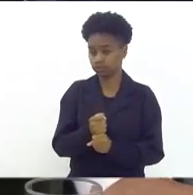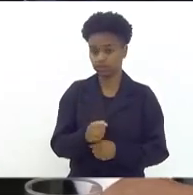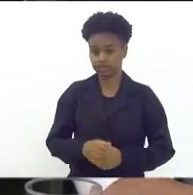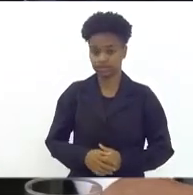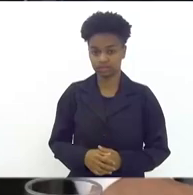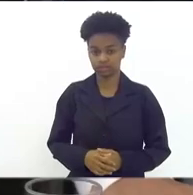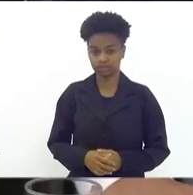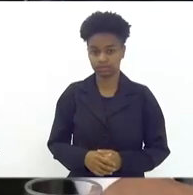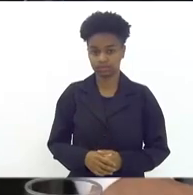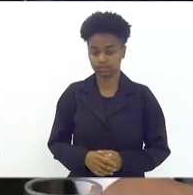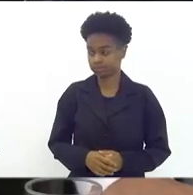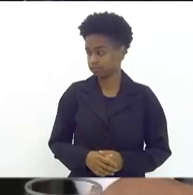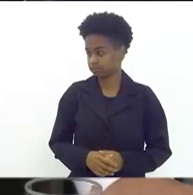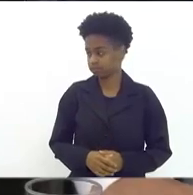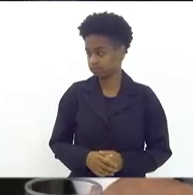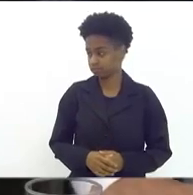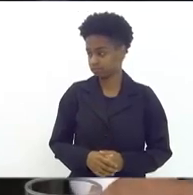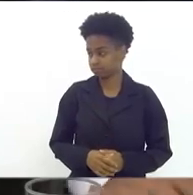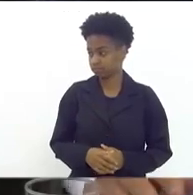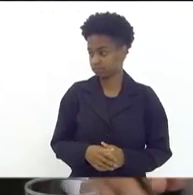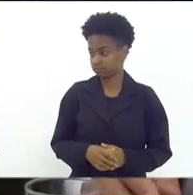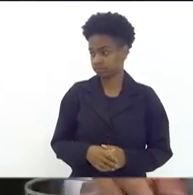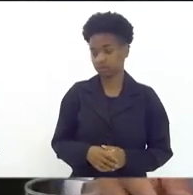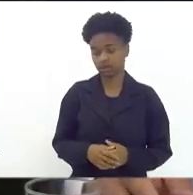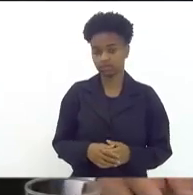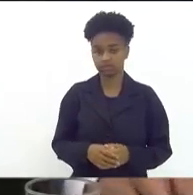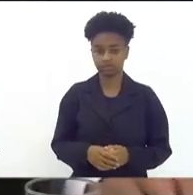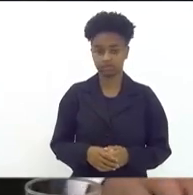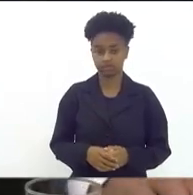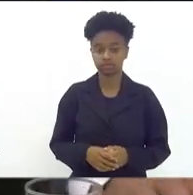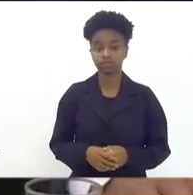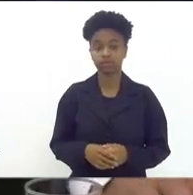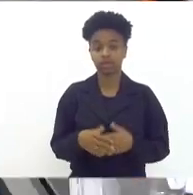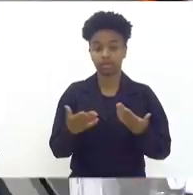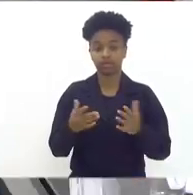que chega a ser criminoso presidente